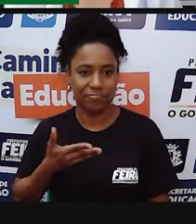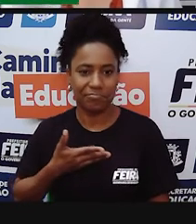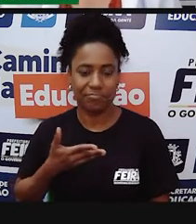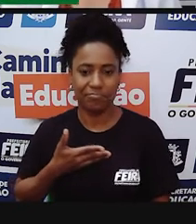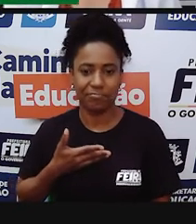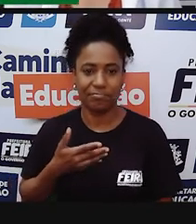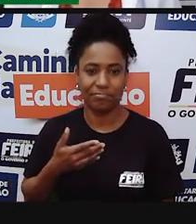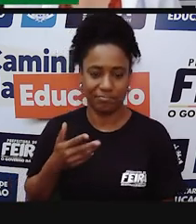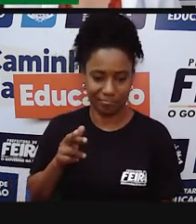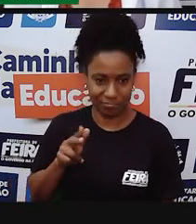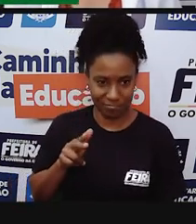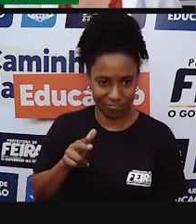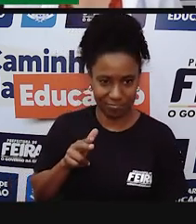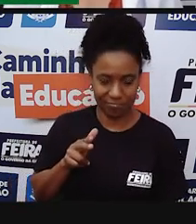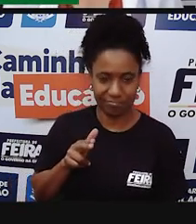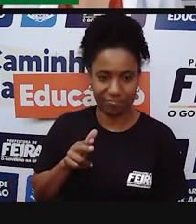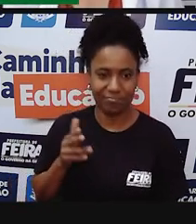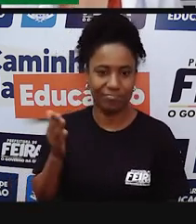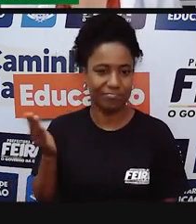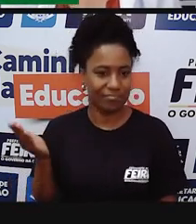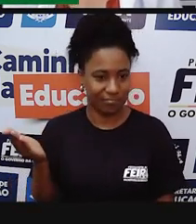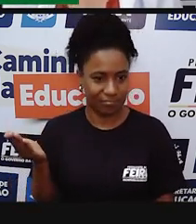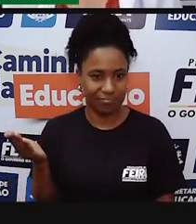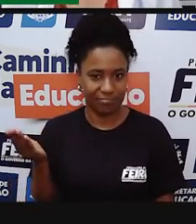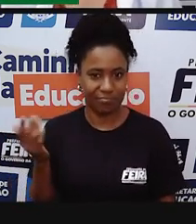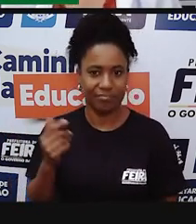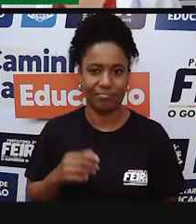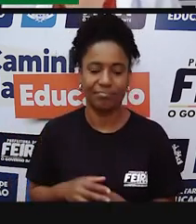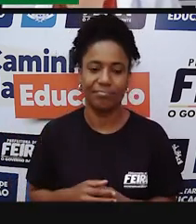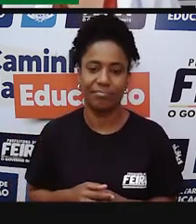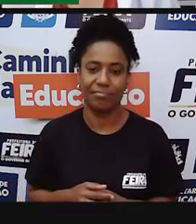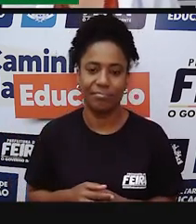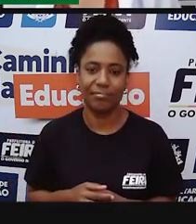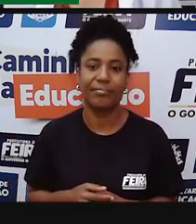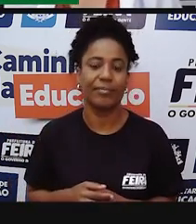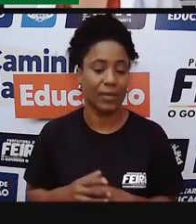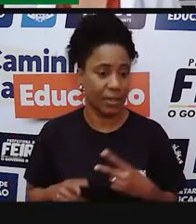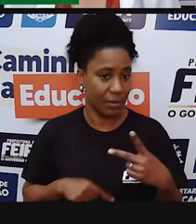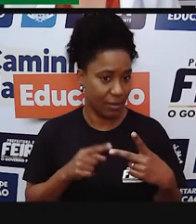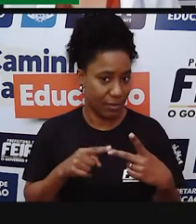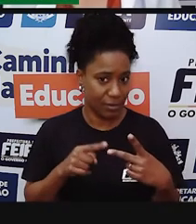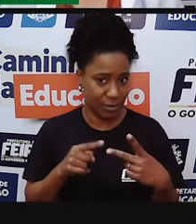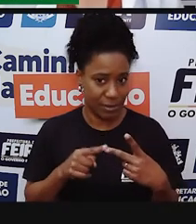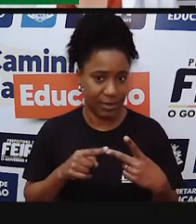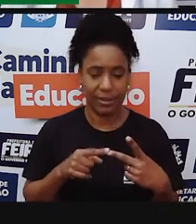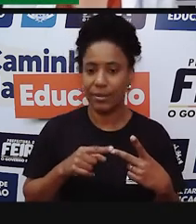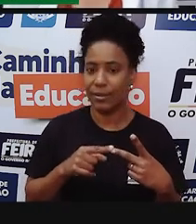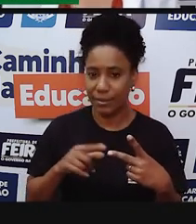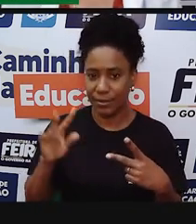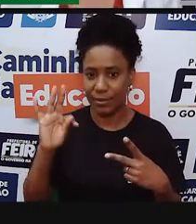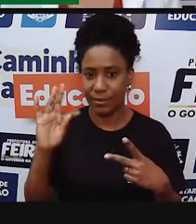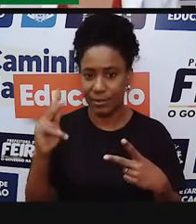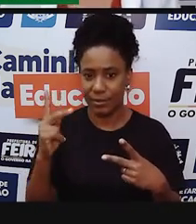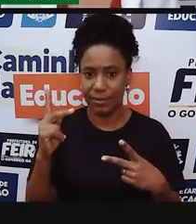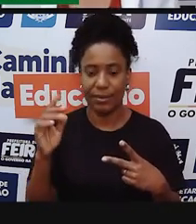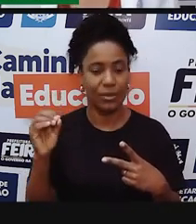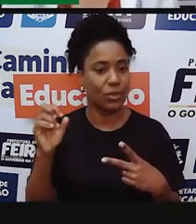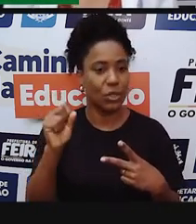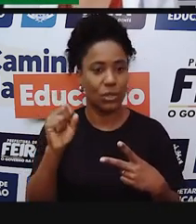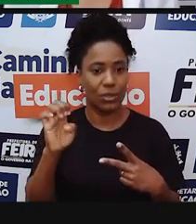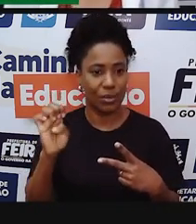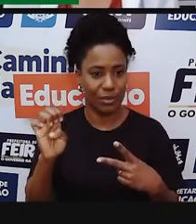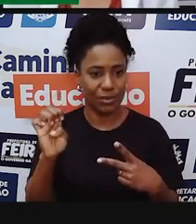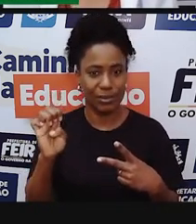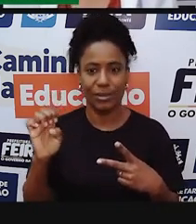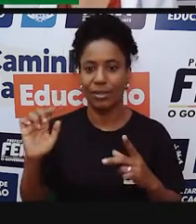Esse é meu irmão a nossa situação plural né no caso aí eu tenho um grupo de pessoas